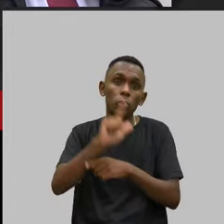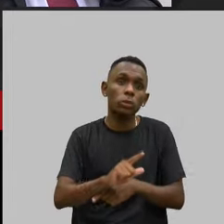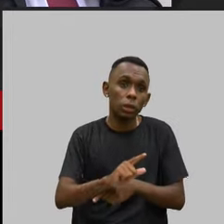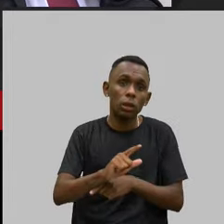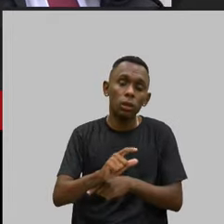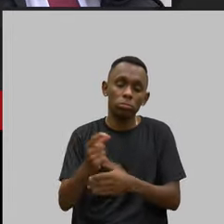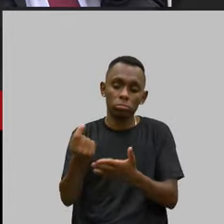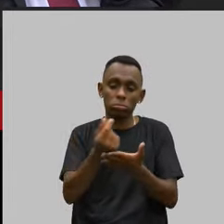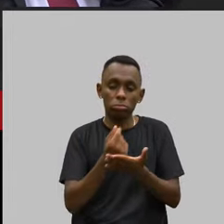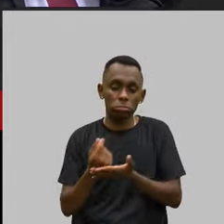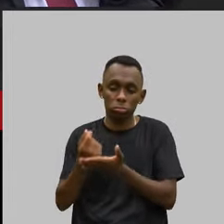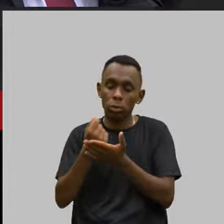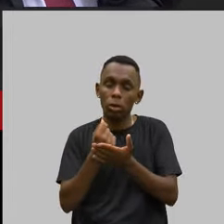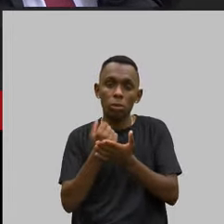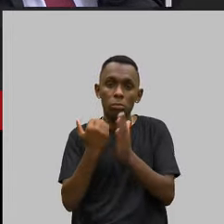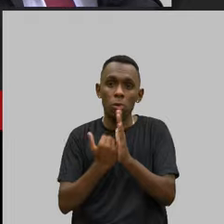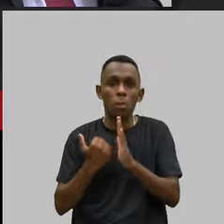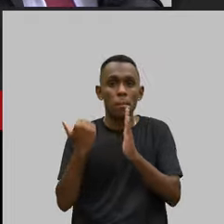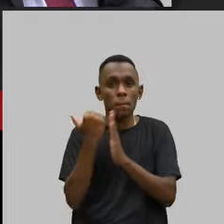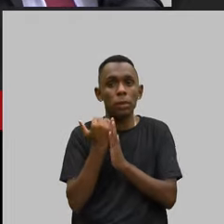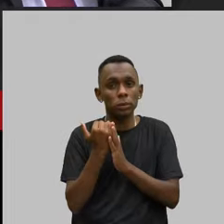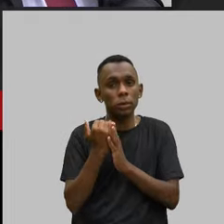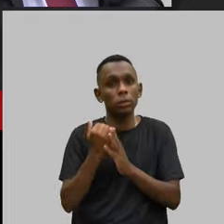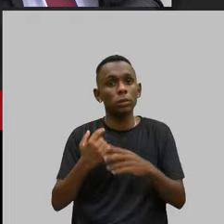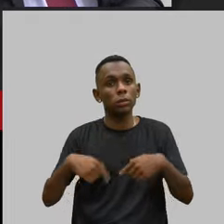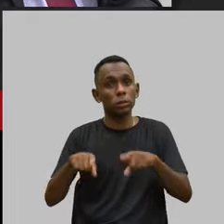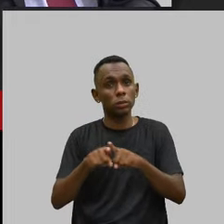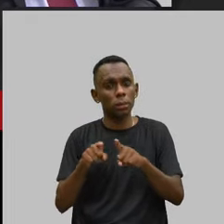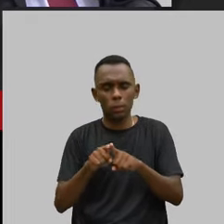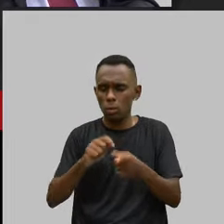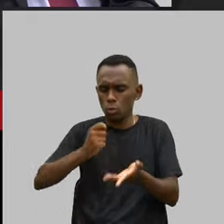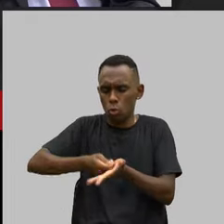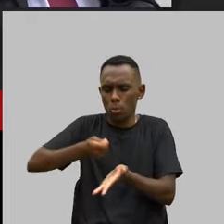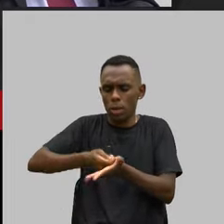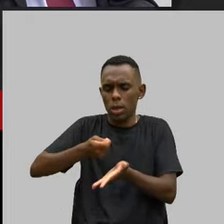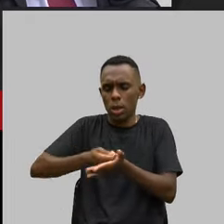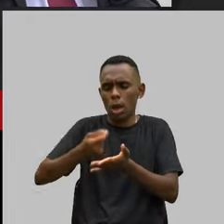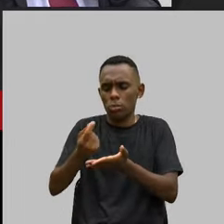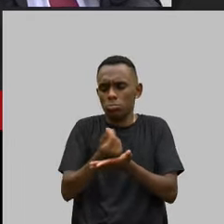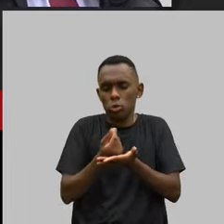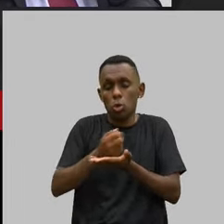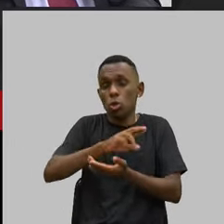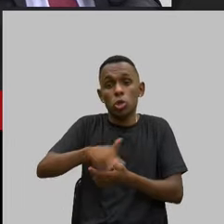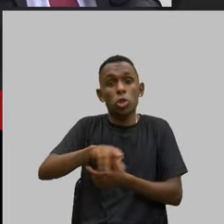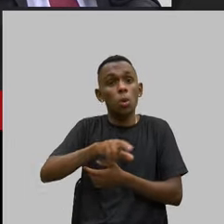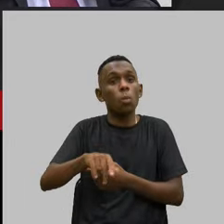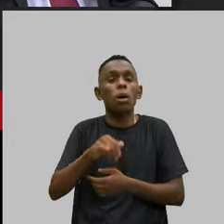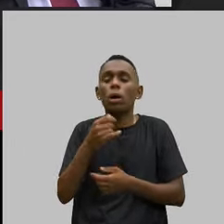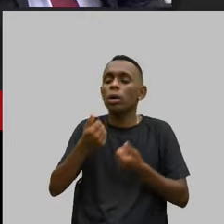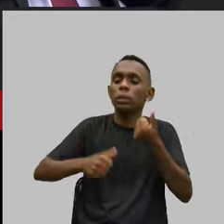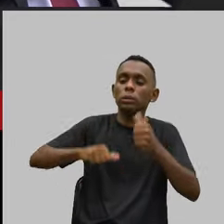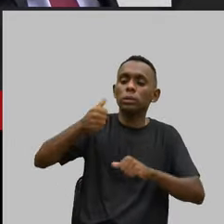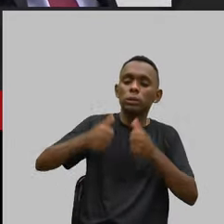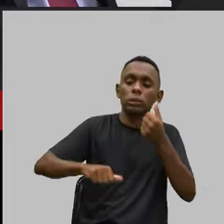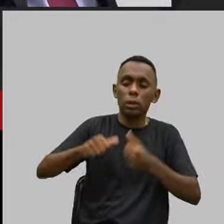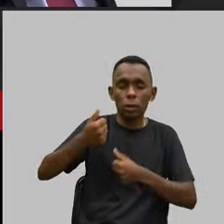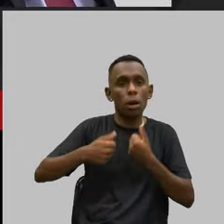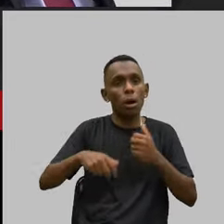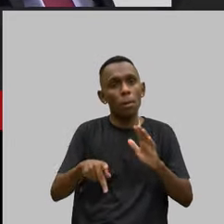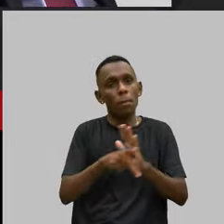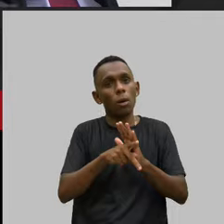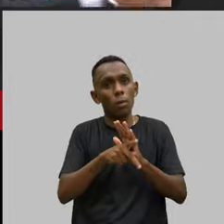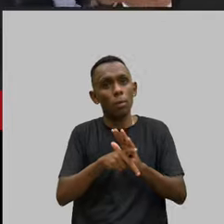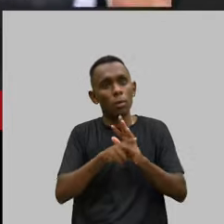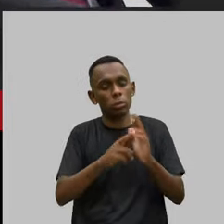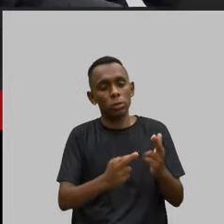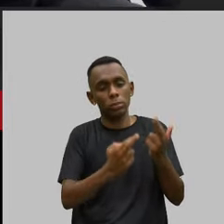Tributária os compromissos não tributários são eh fiscalizados pelo investe Minas então espero